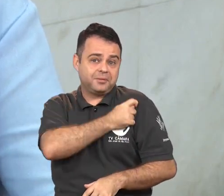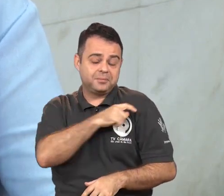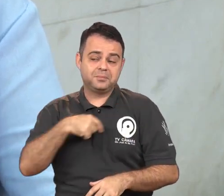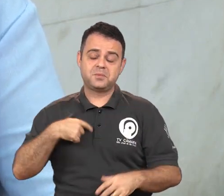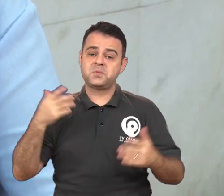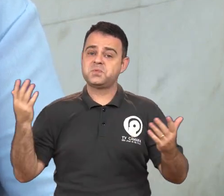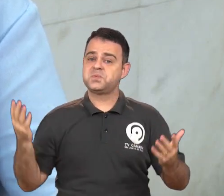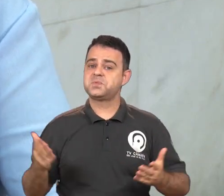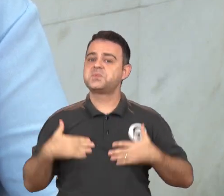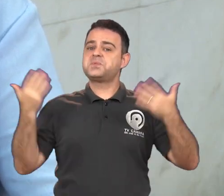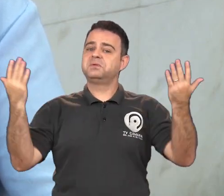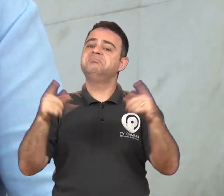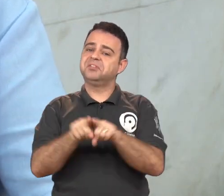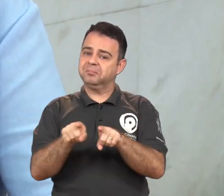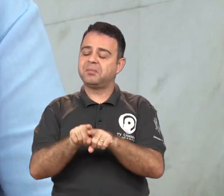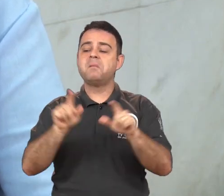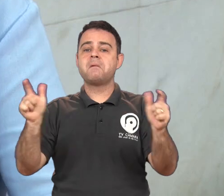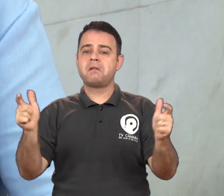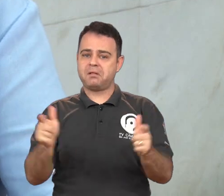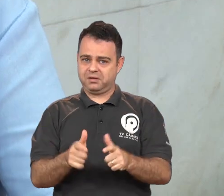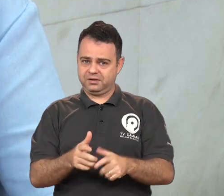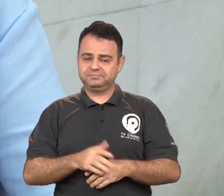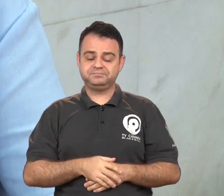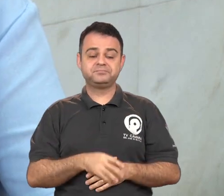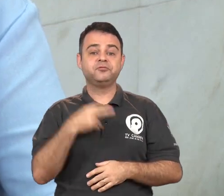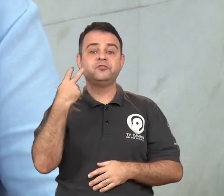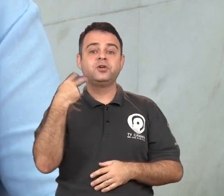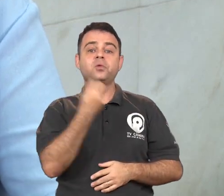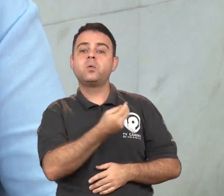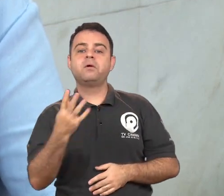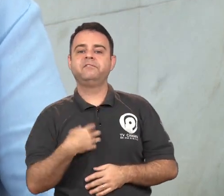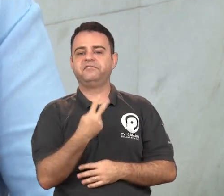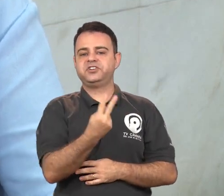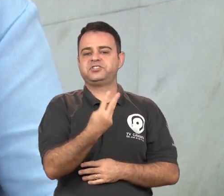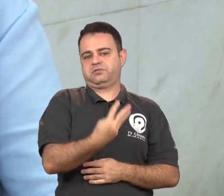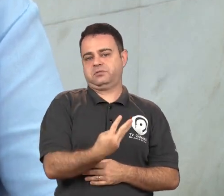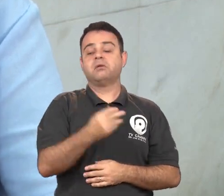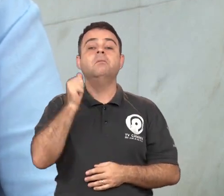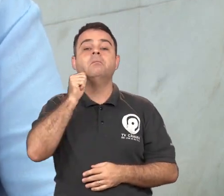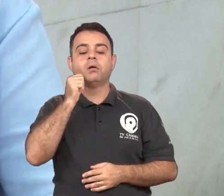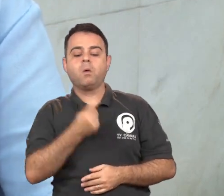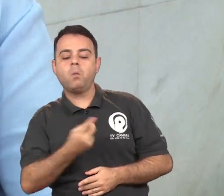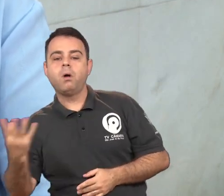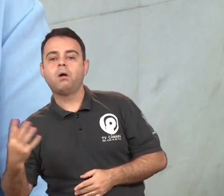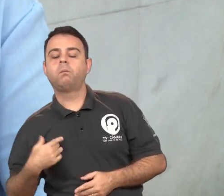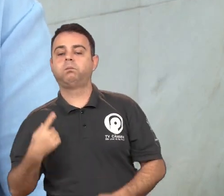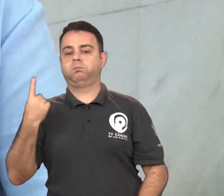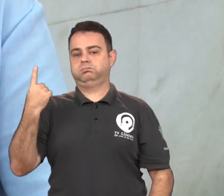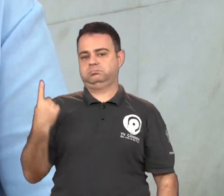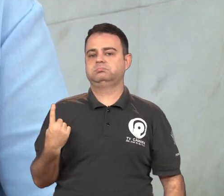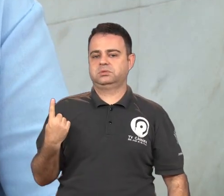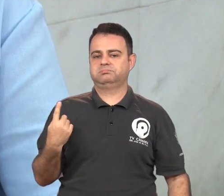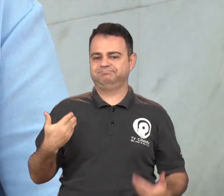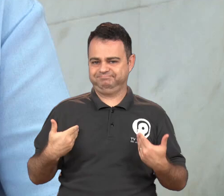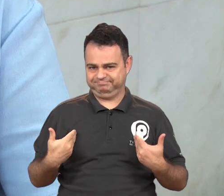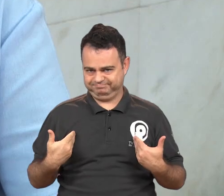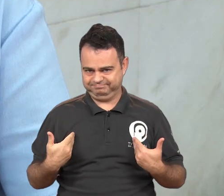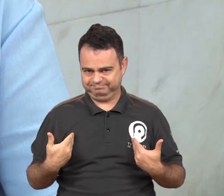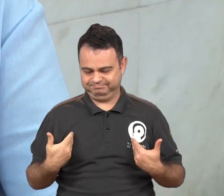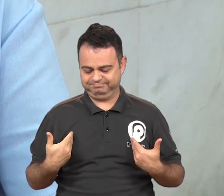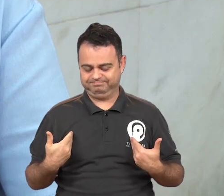uma surpresa muito grande. 23 cadeiras e apenas uma mulher eleita. Então, para mim,